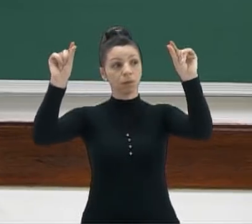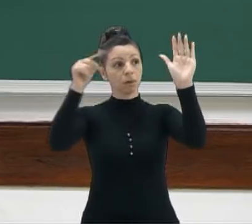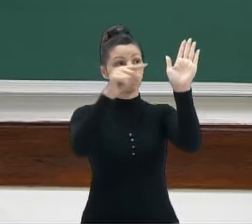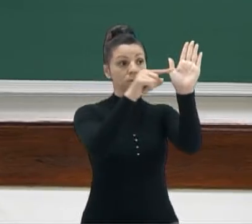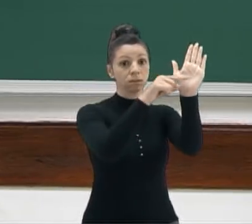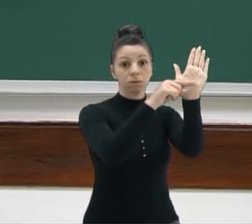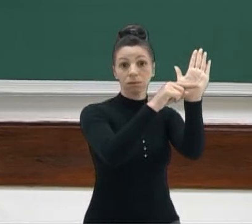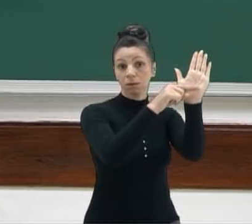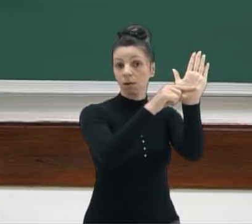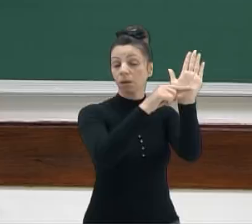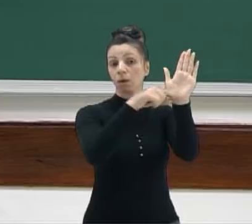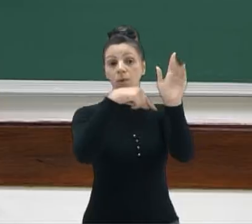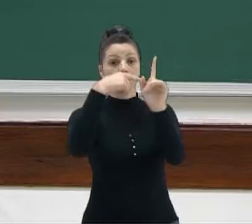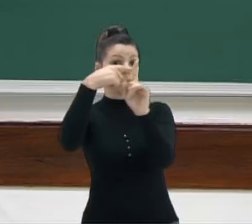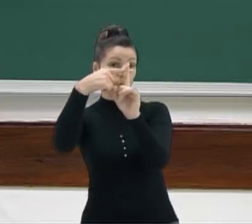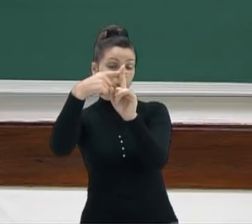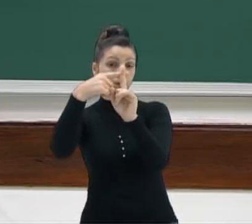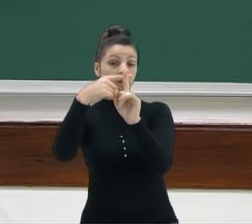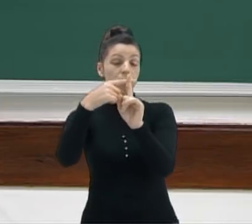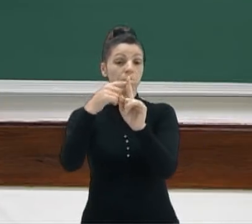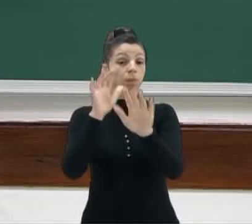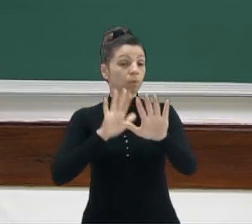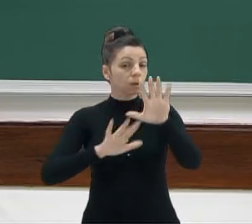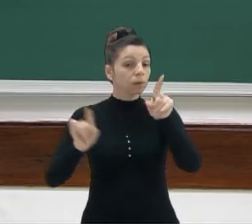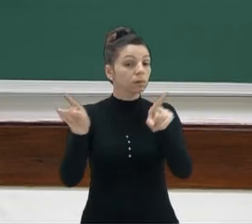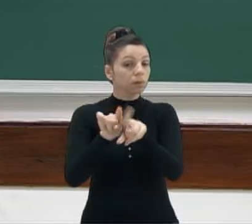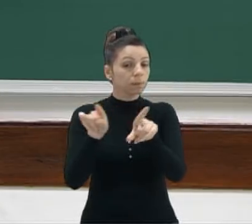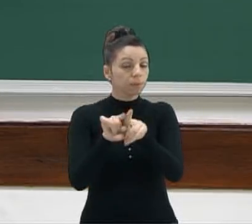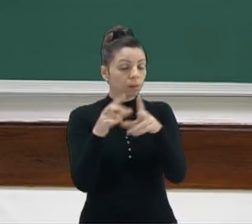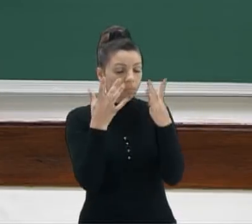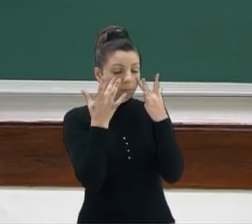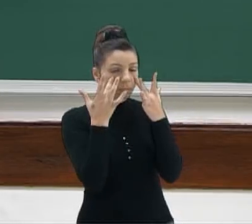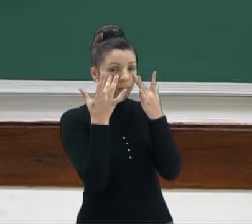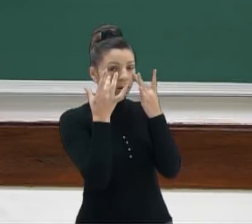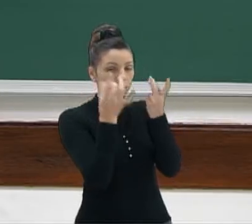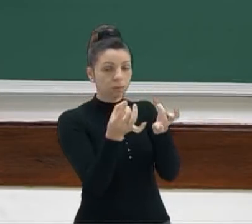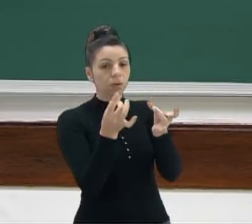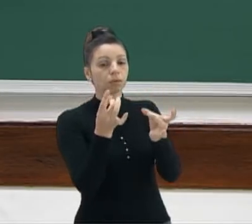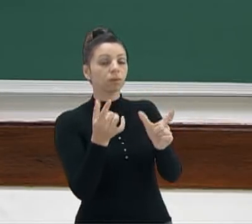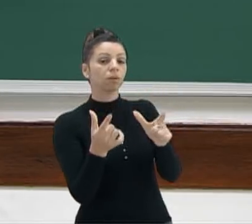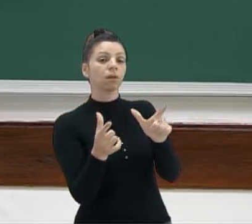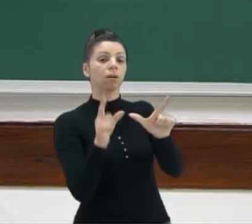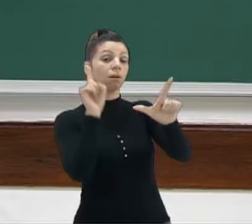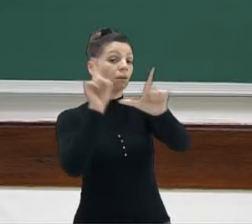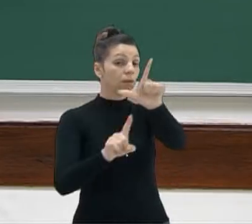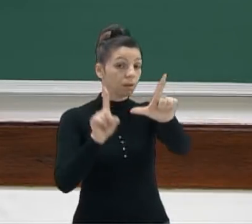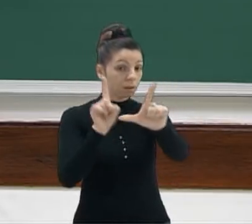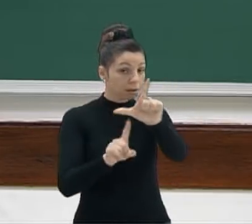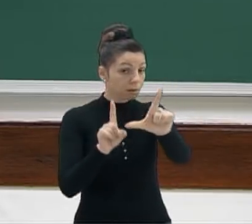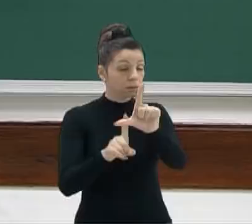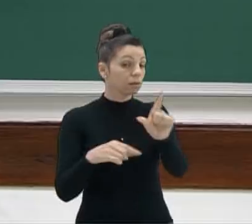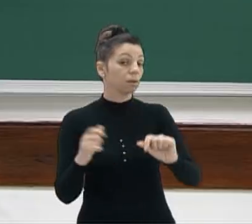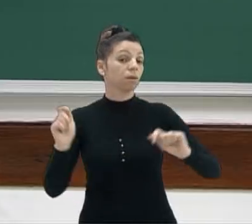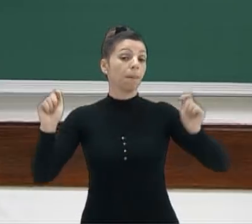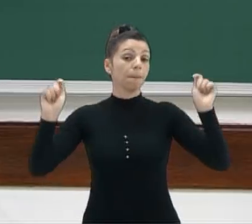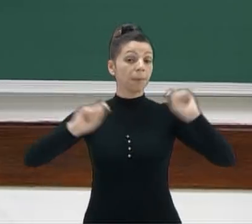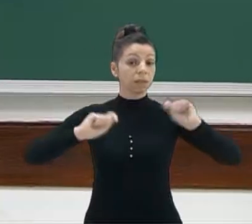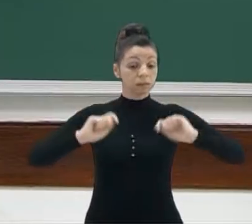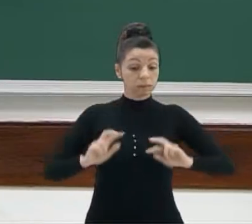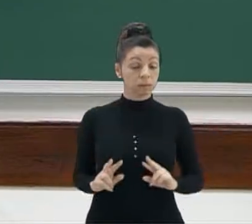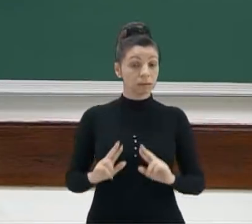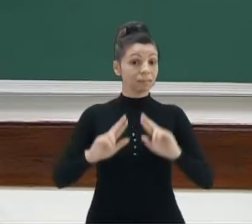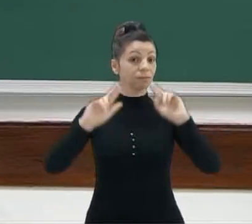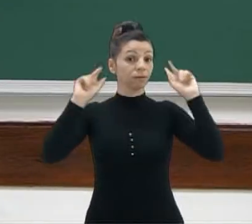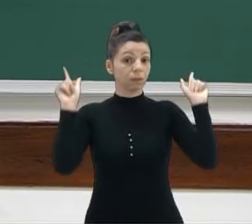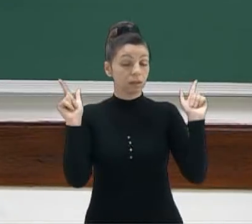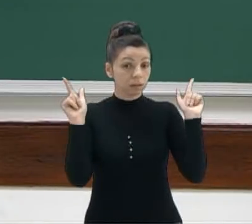tenho que tomar cuidado se eu tenho uma letra ou não, o grau que está acompanhando essa letra. Então, existem diferenças as